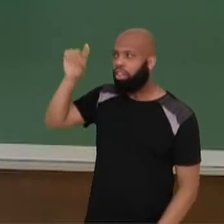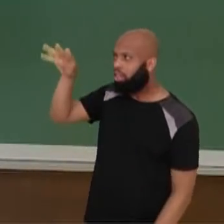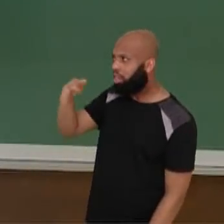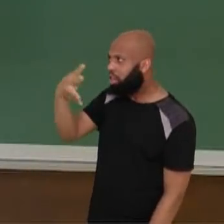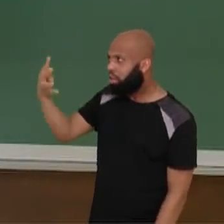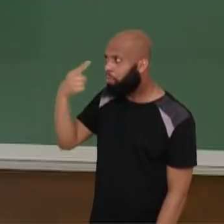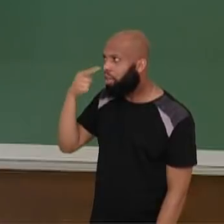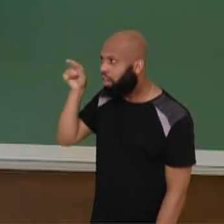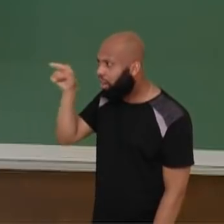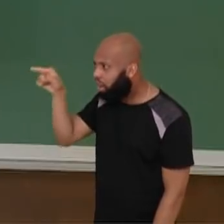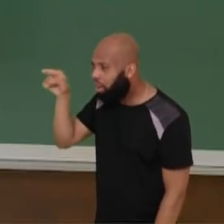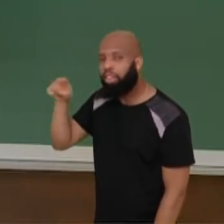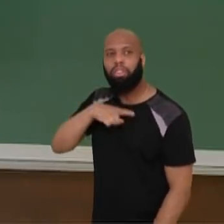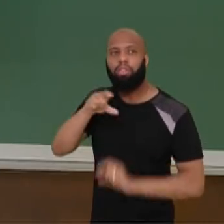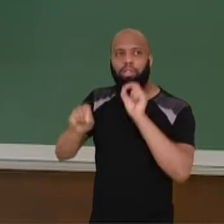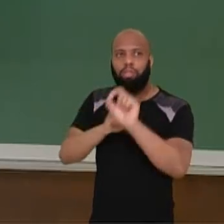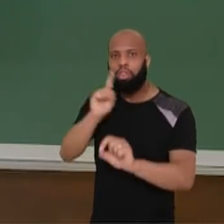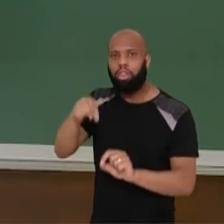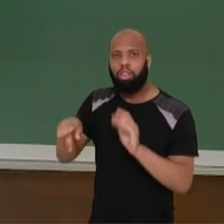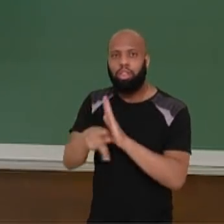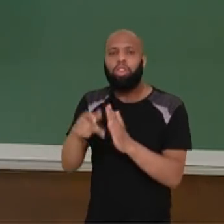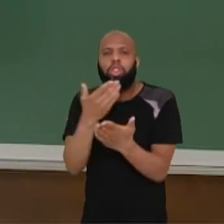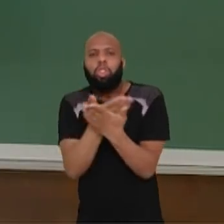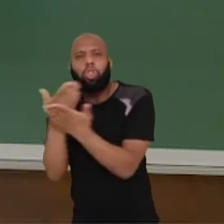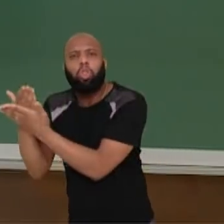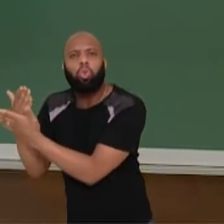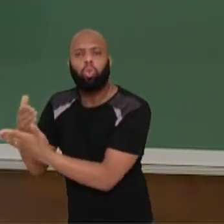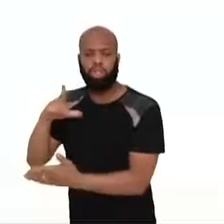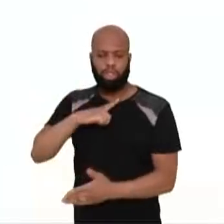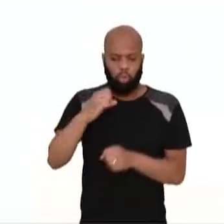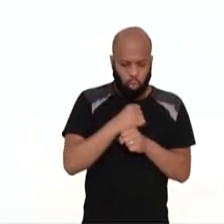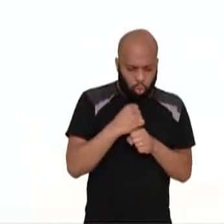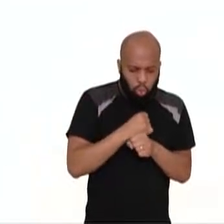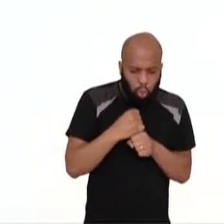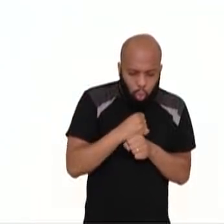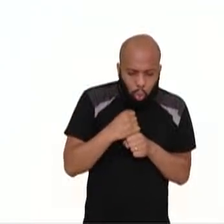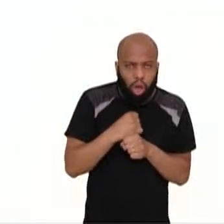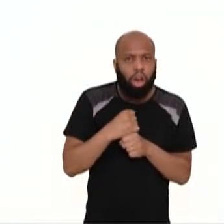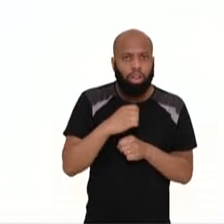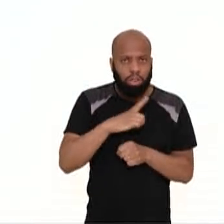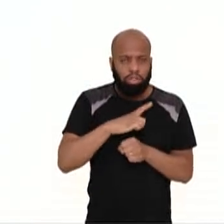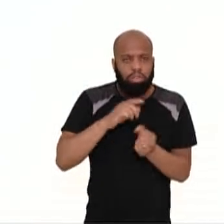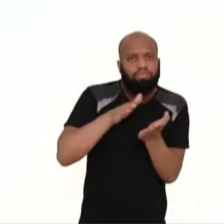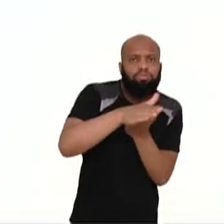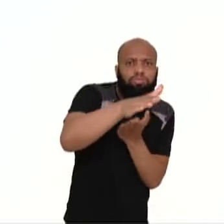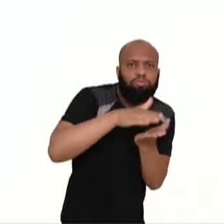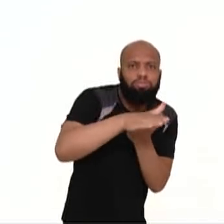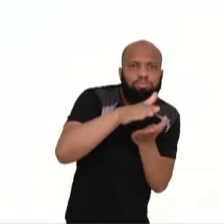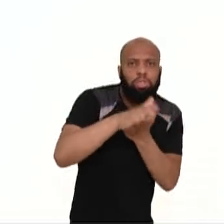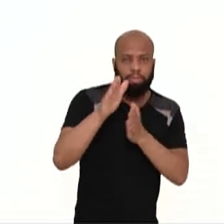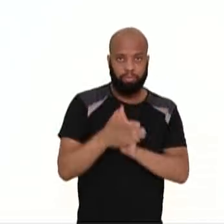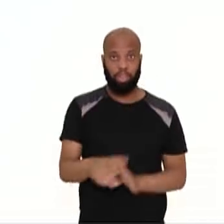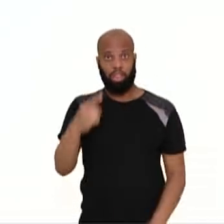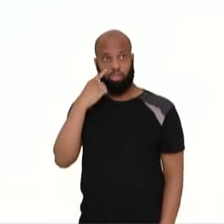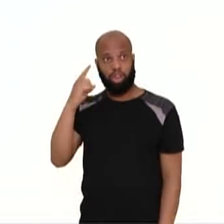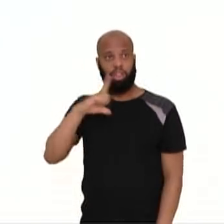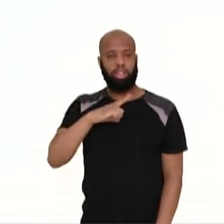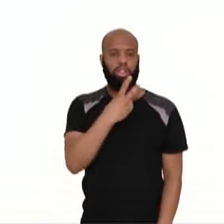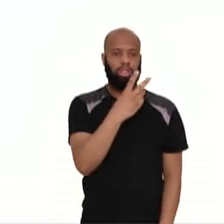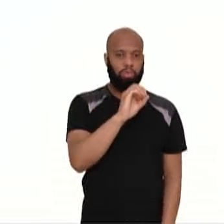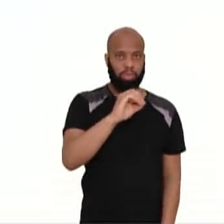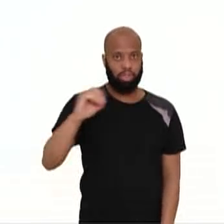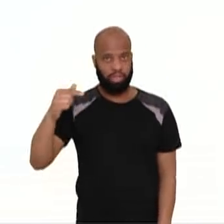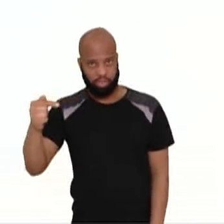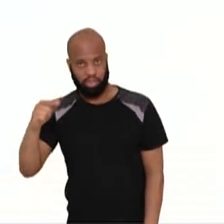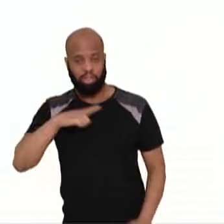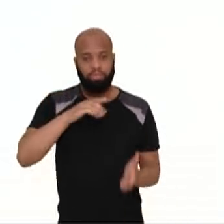aqui, ó. Essa tabelinha é distribuição dos estudos conforme o ano de publicação. Então, eu tenho em